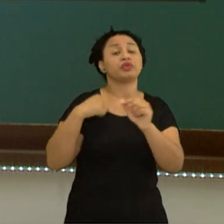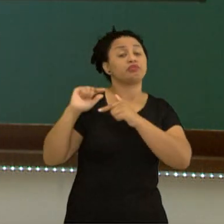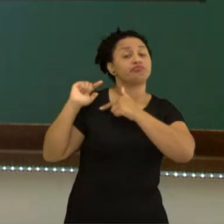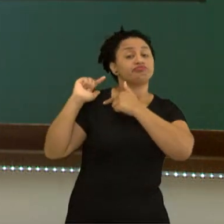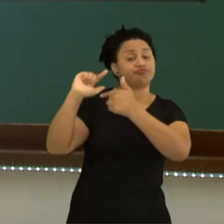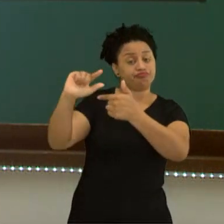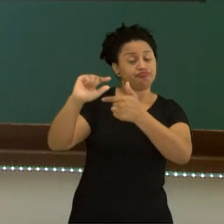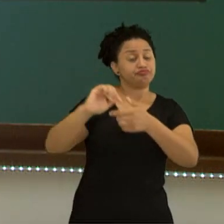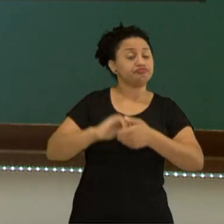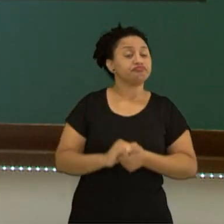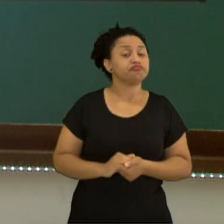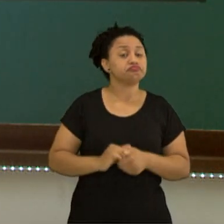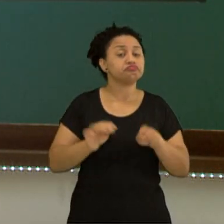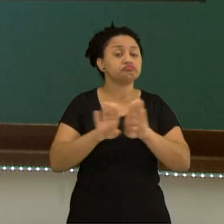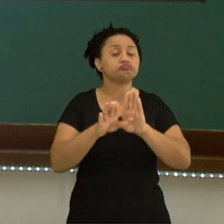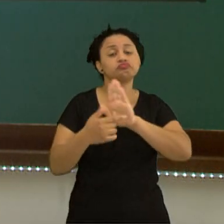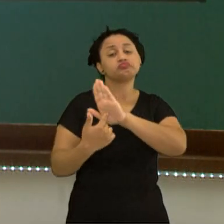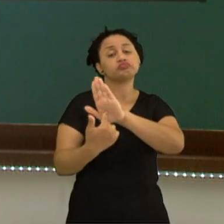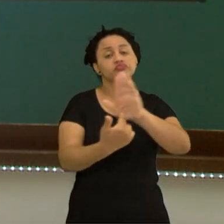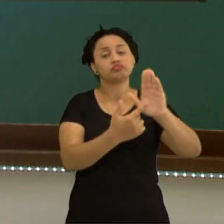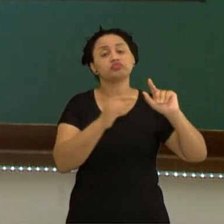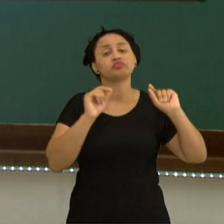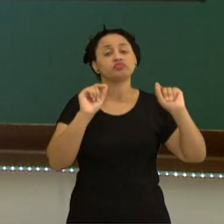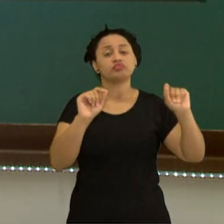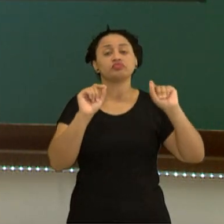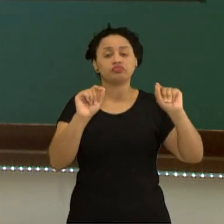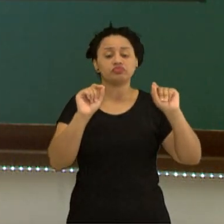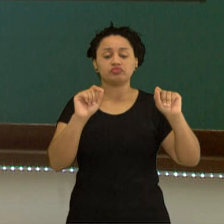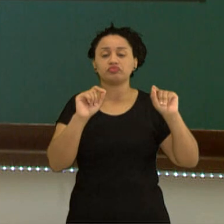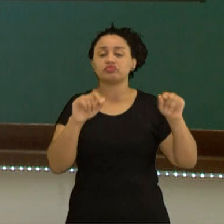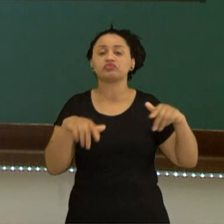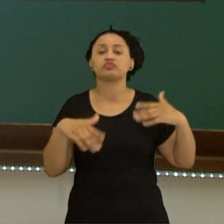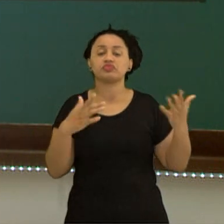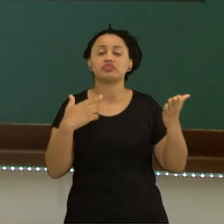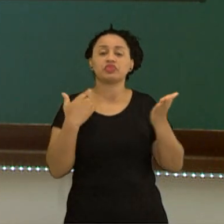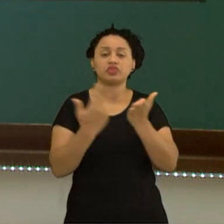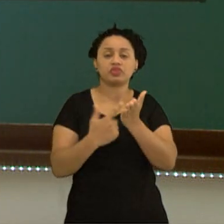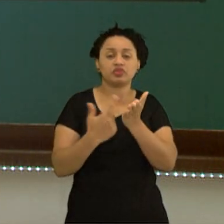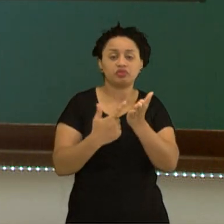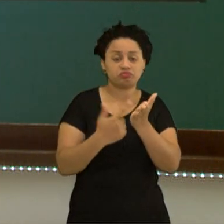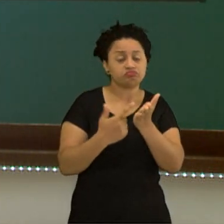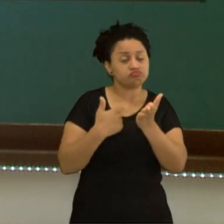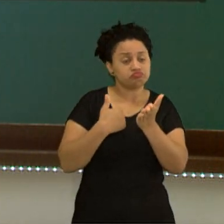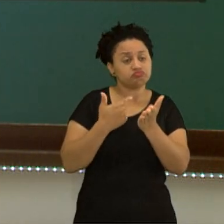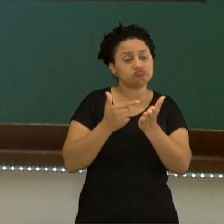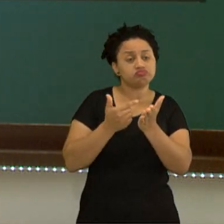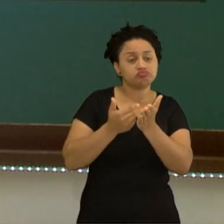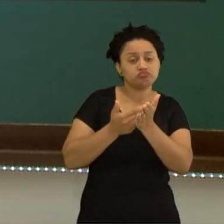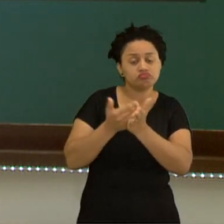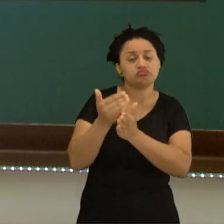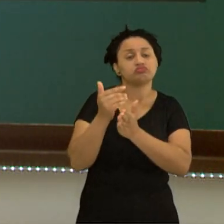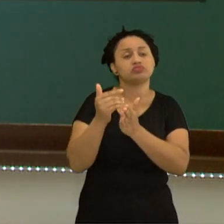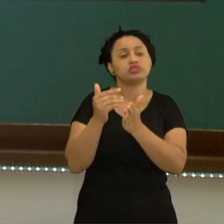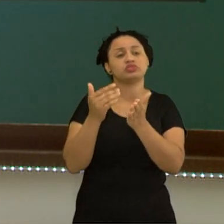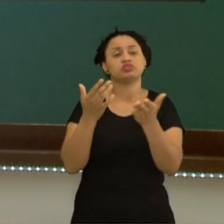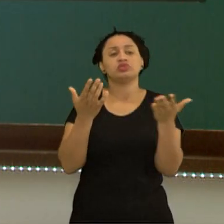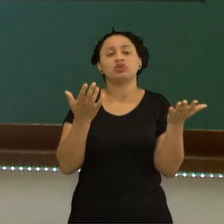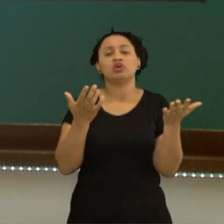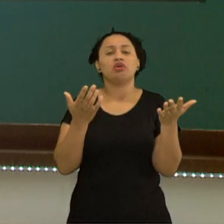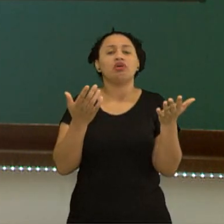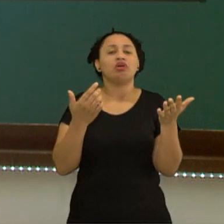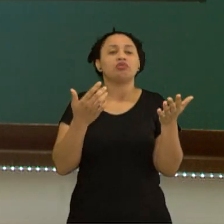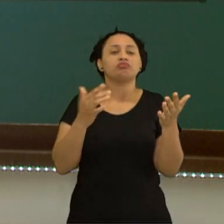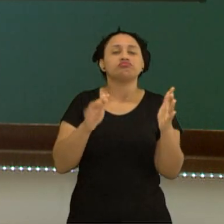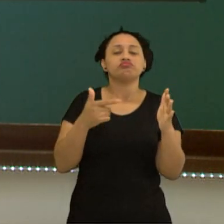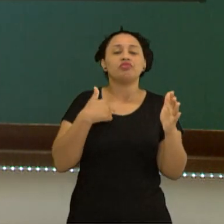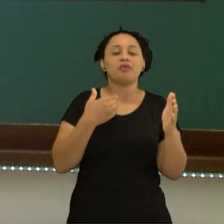a contextualização do livro, que ele surgiu através durante